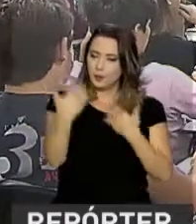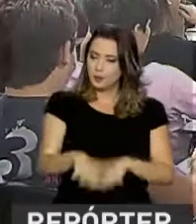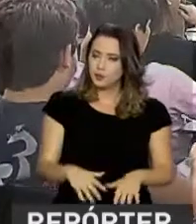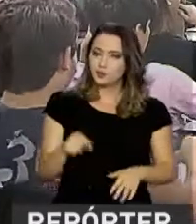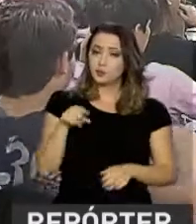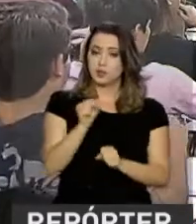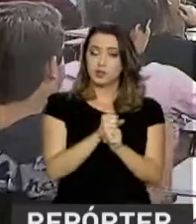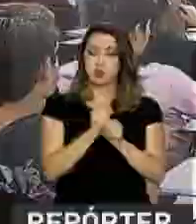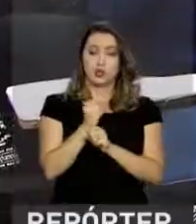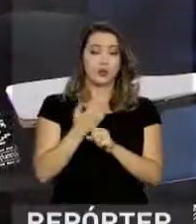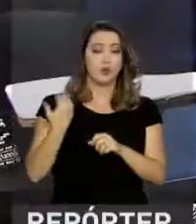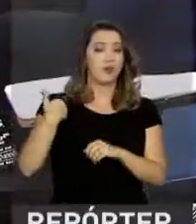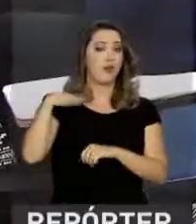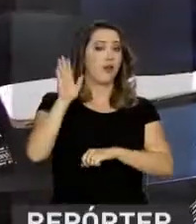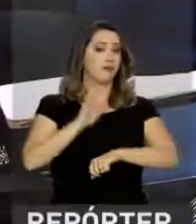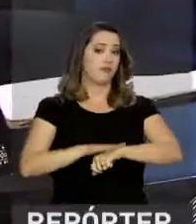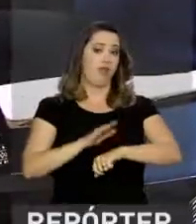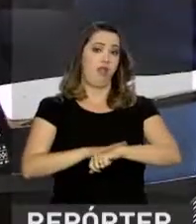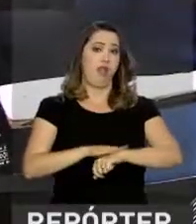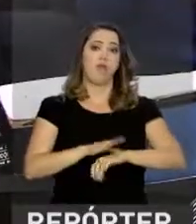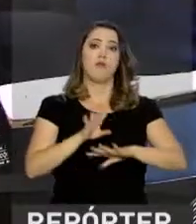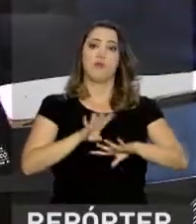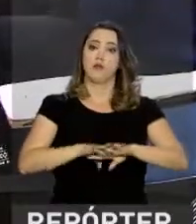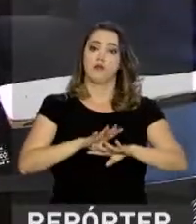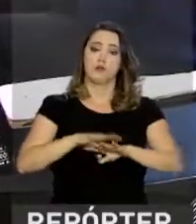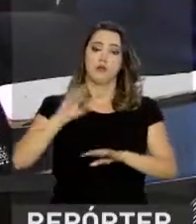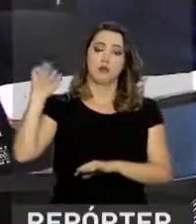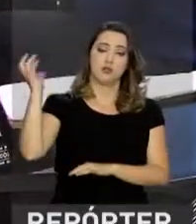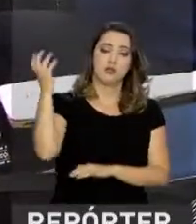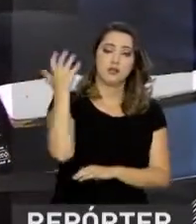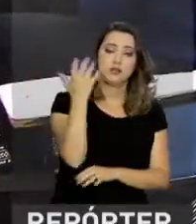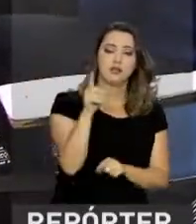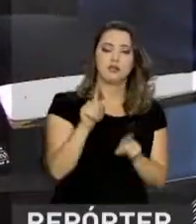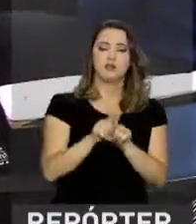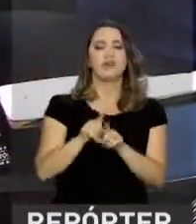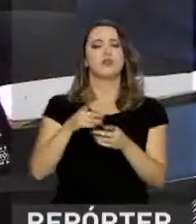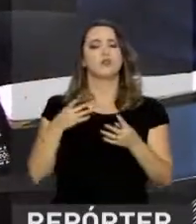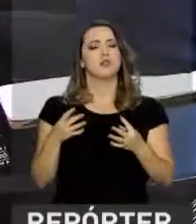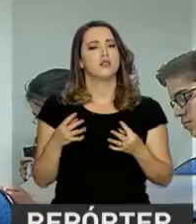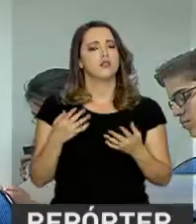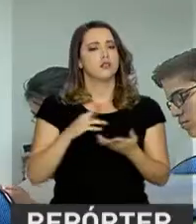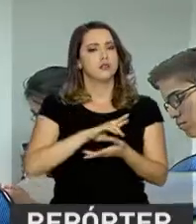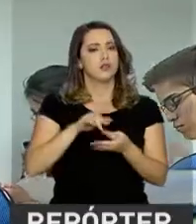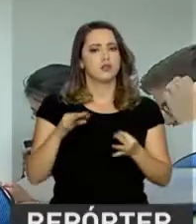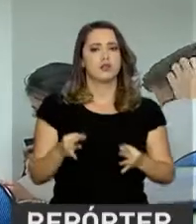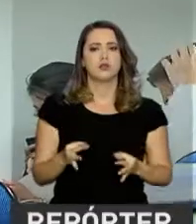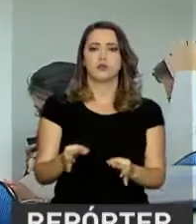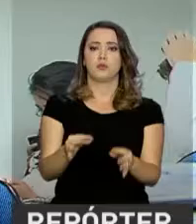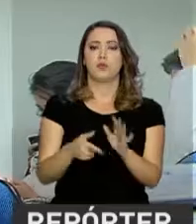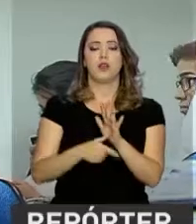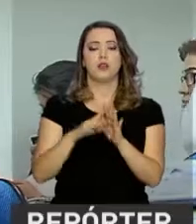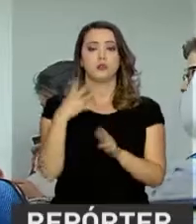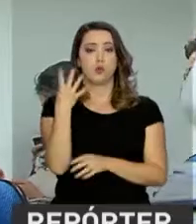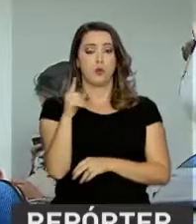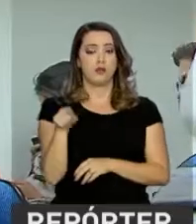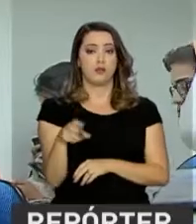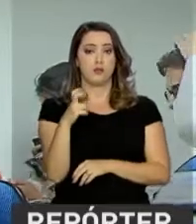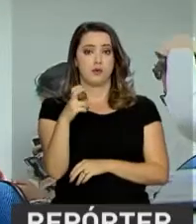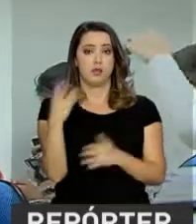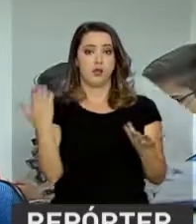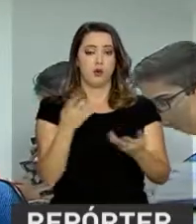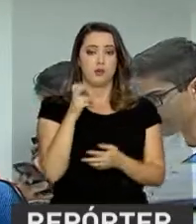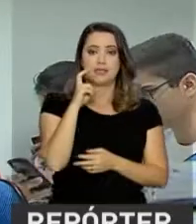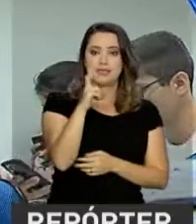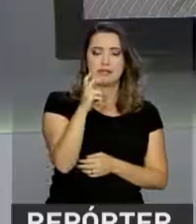terão mais tempo para fazer a prova de matemática, ciências da natureza e suas tecnologias. Em vez de 4 horas e meia, serão